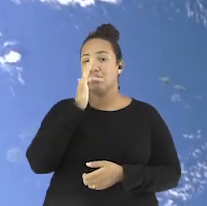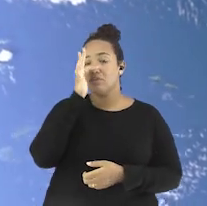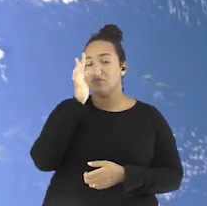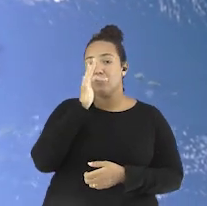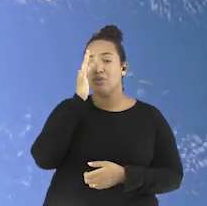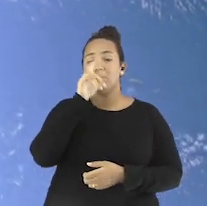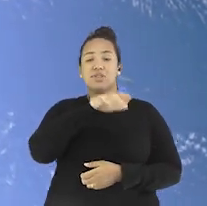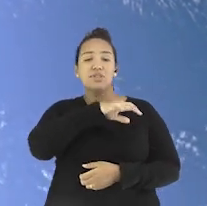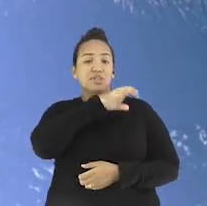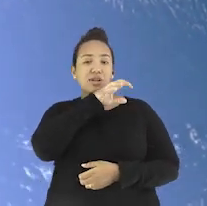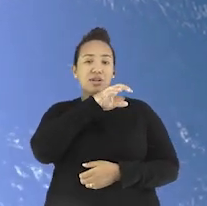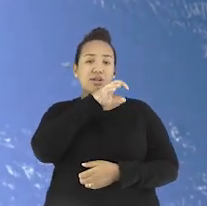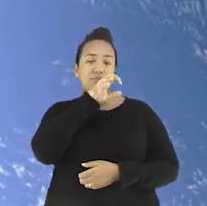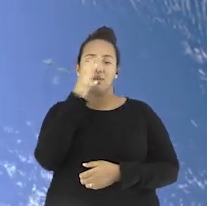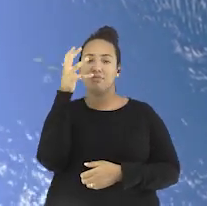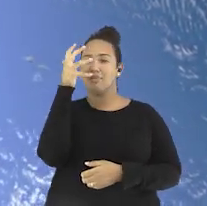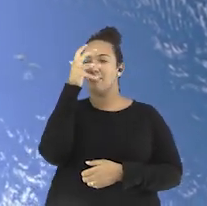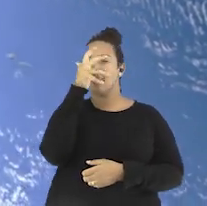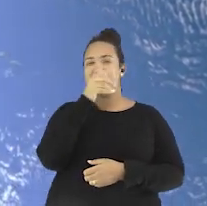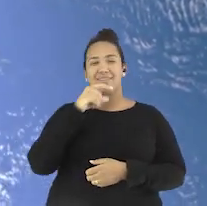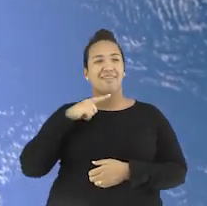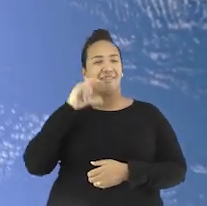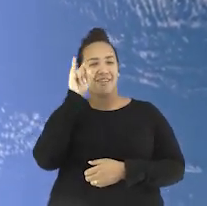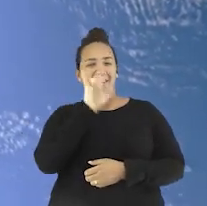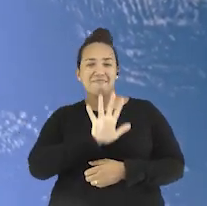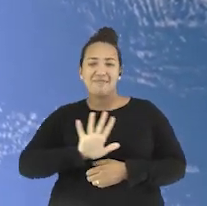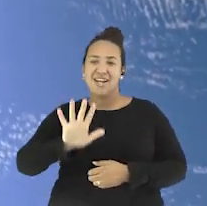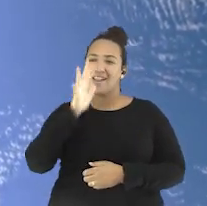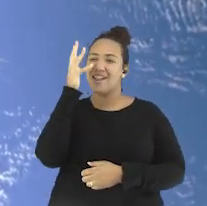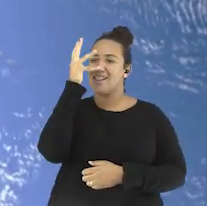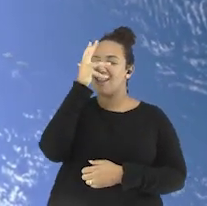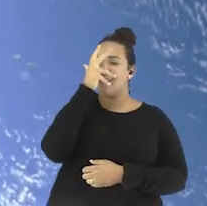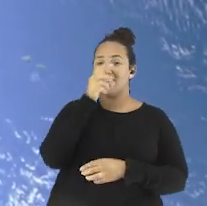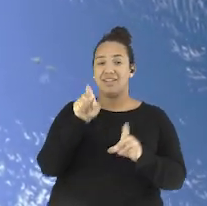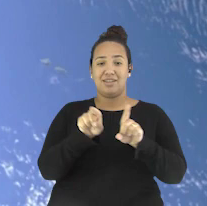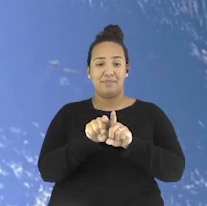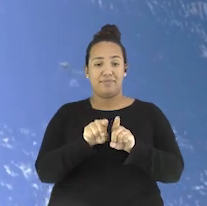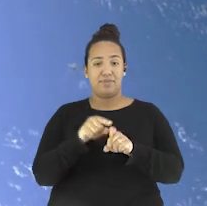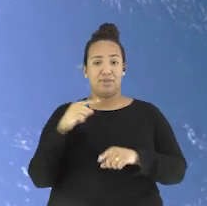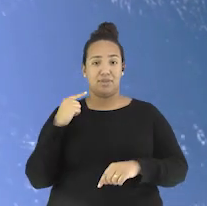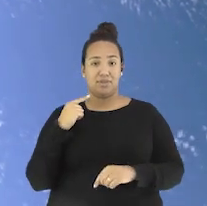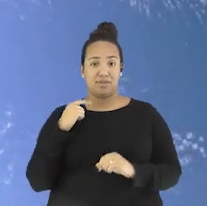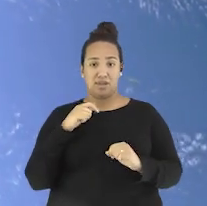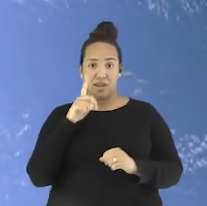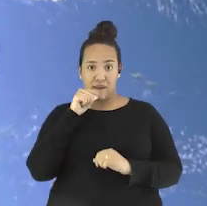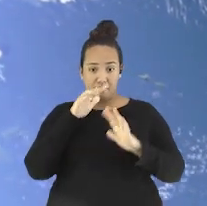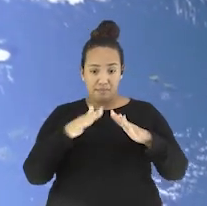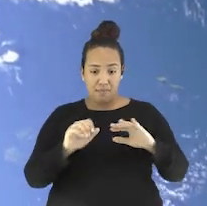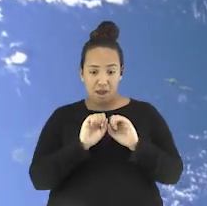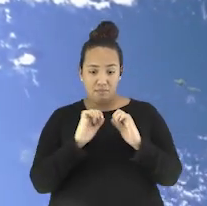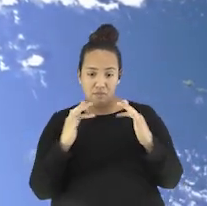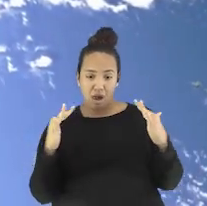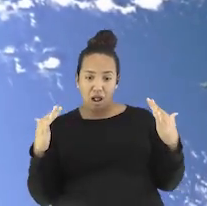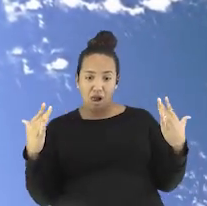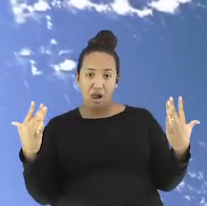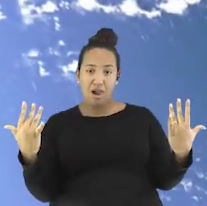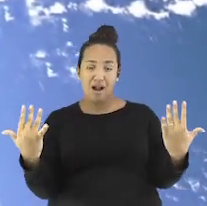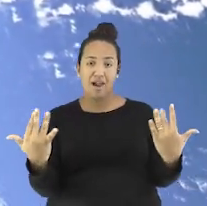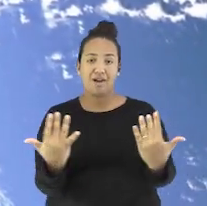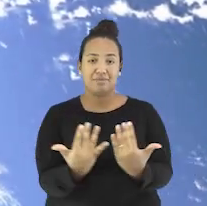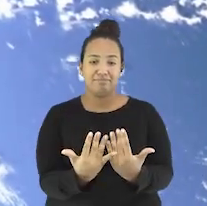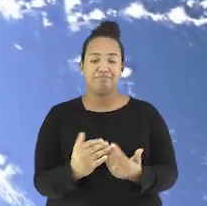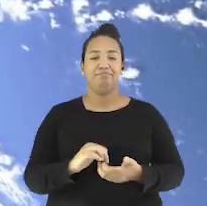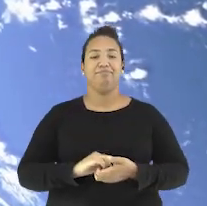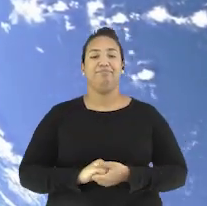são exuberantes, com muitas paisagens paradisíacas e uma grande barreira de recifes de corais que compõem toda a